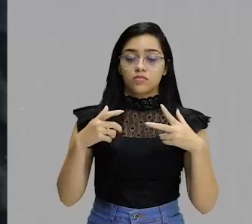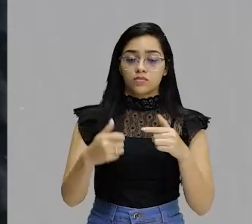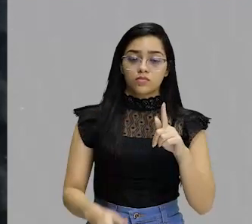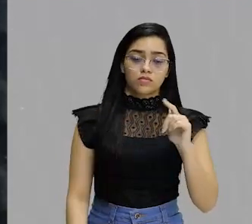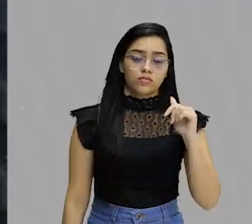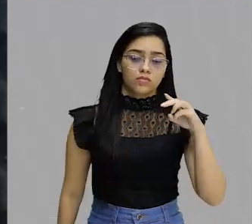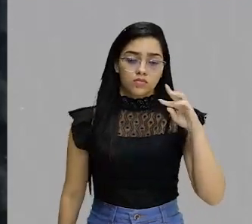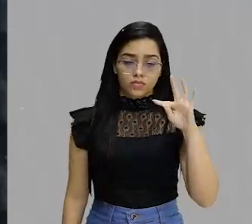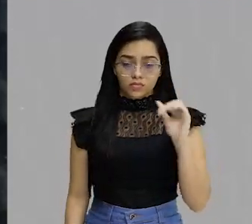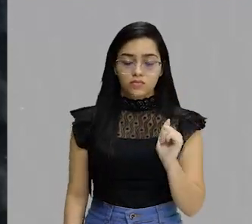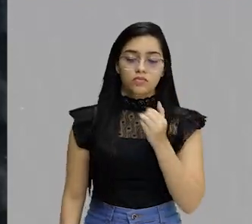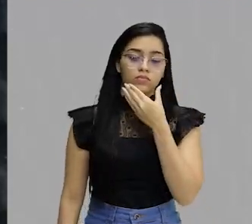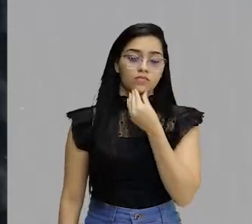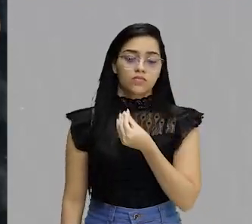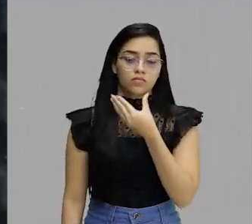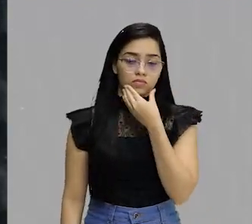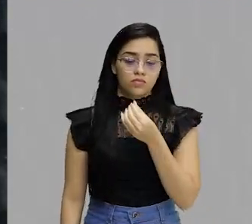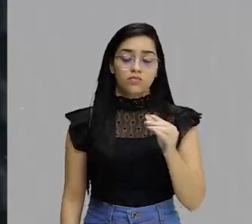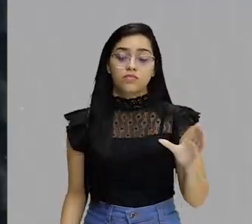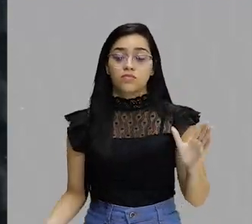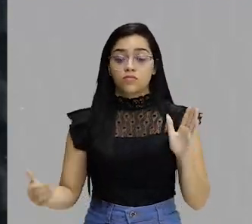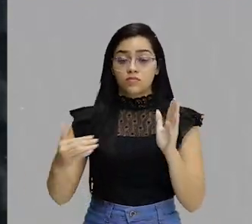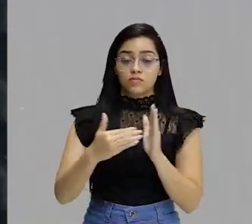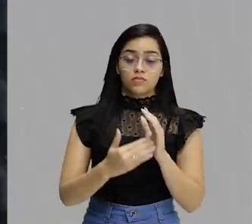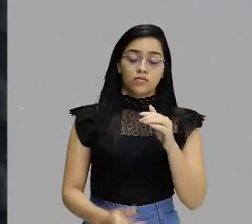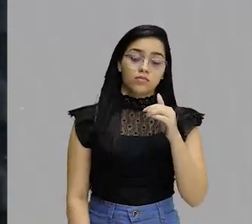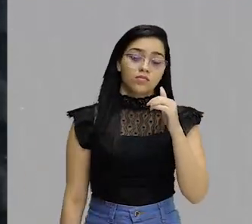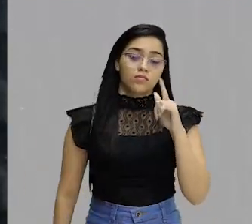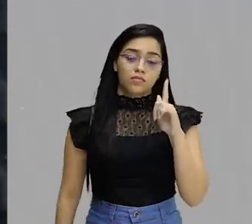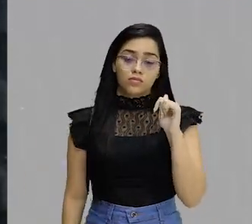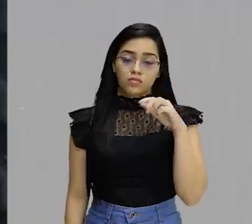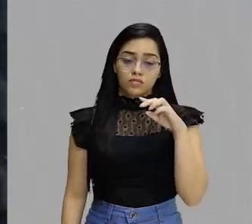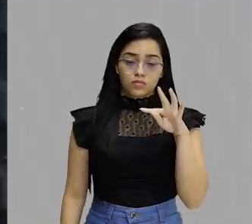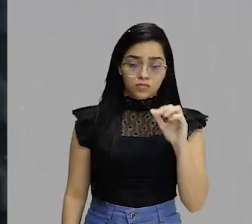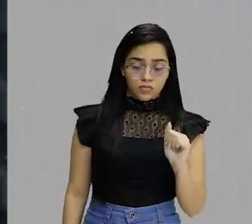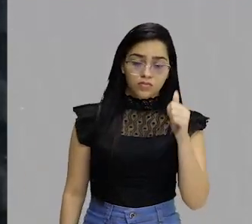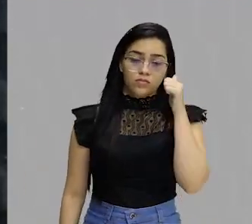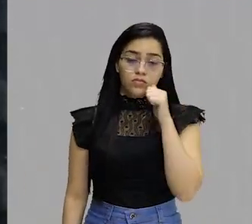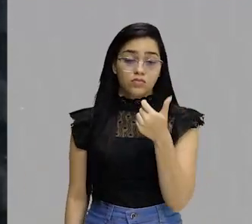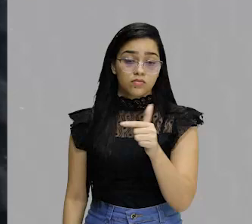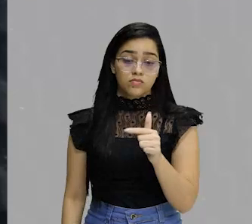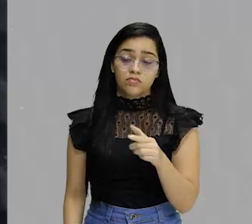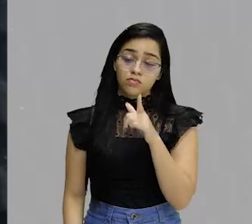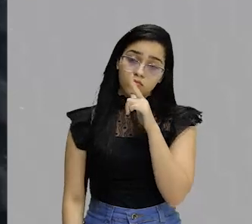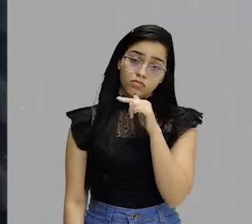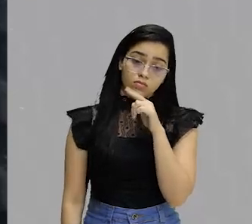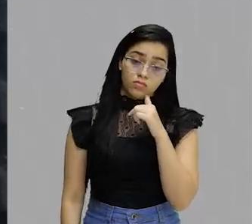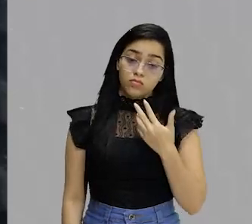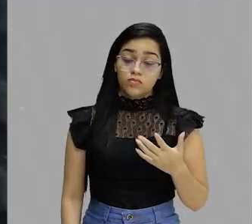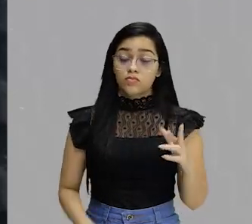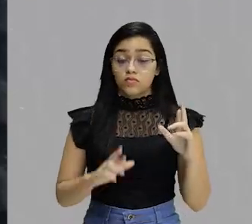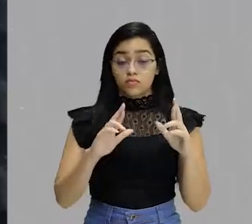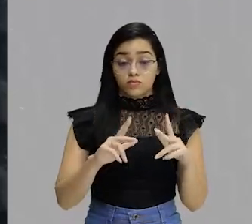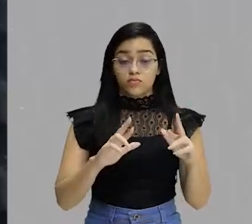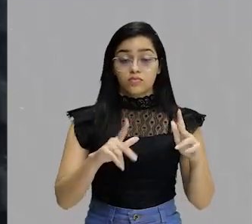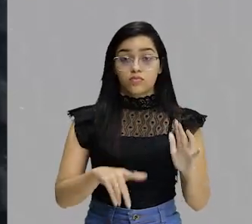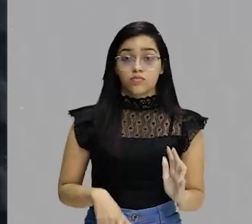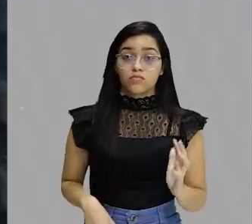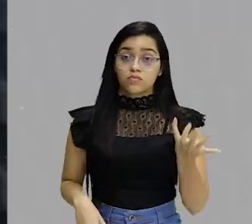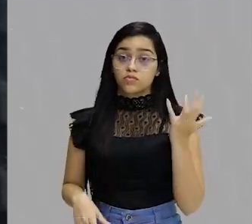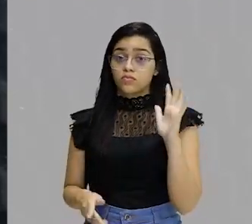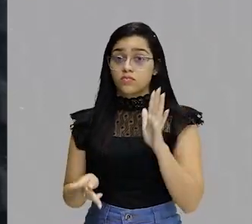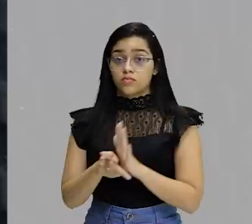gameta masculino até o gameta feminino, sem a presença de água, diferente do que acontecia